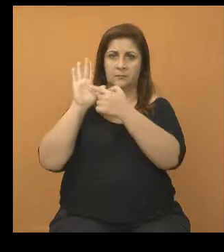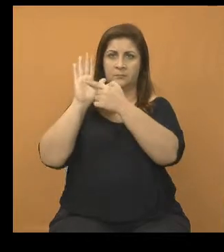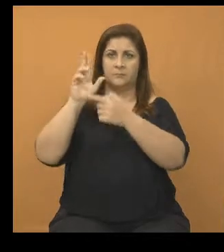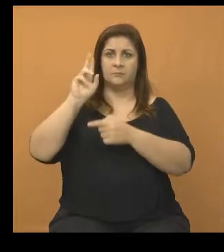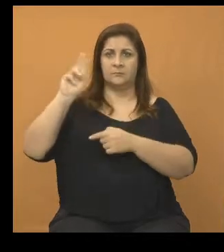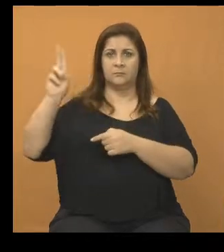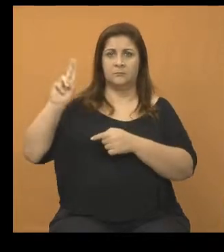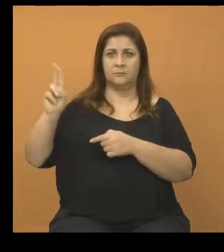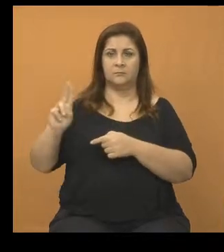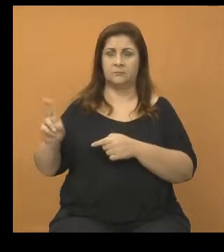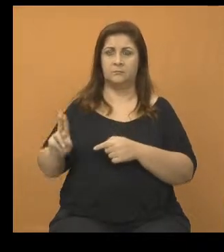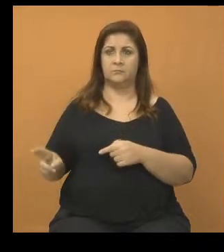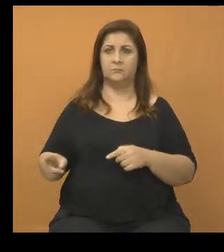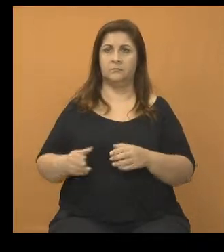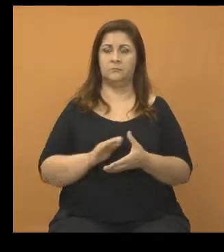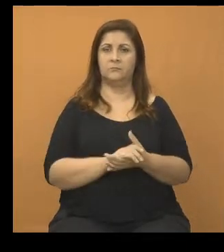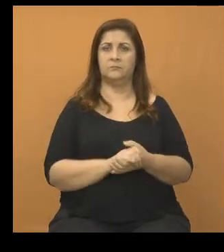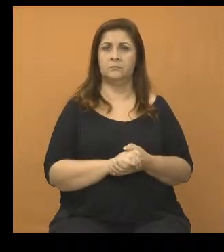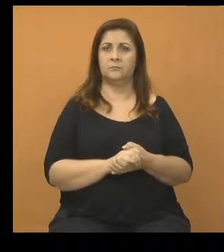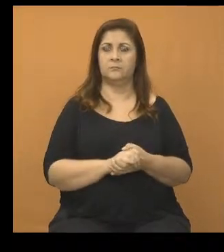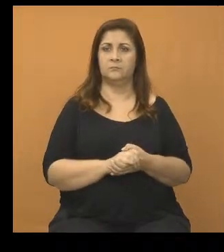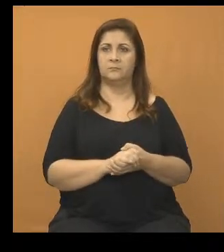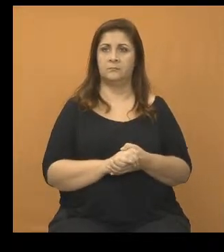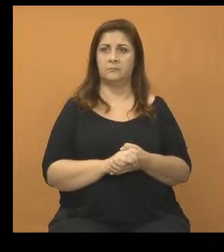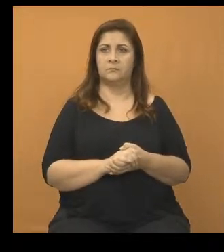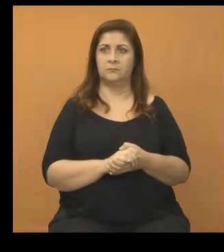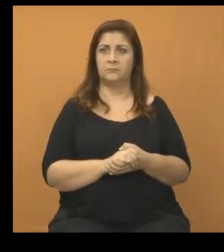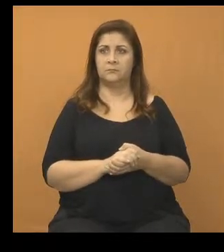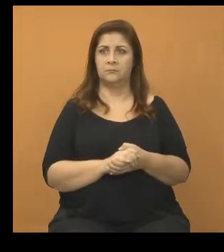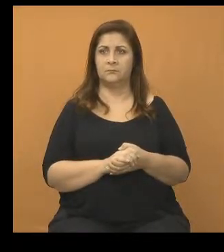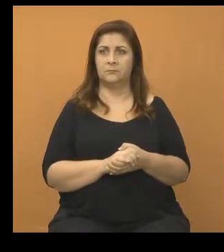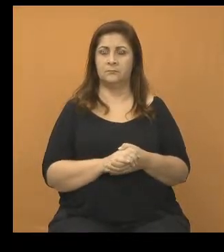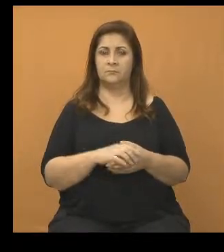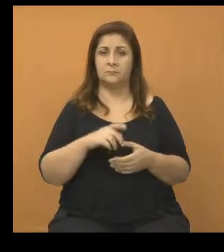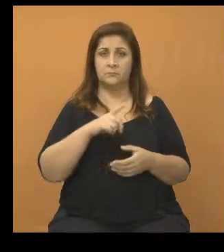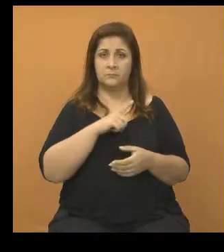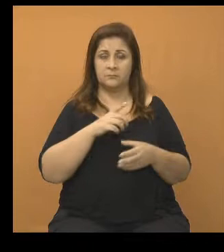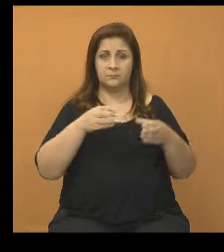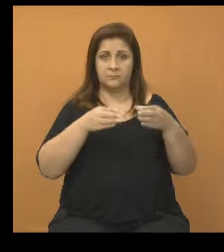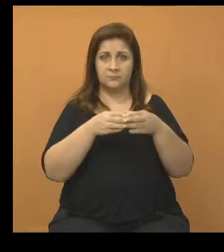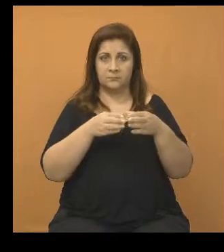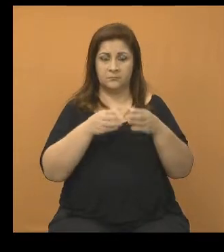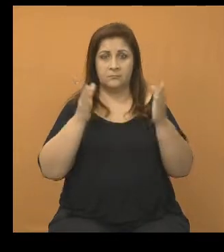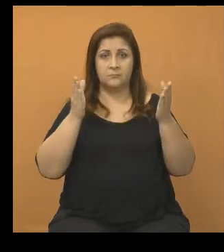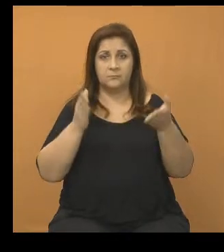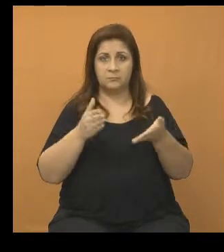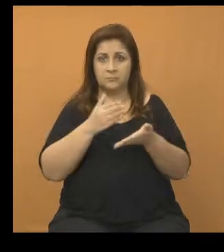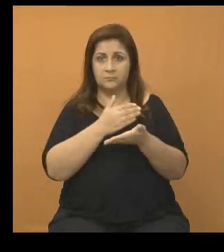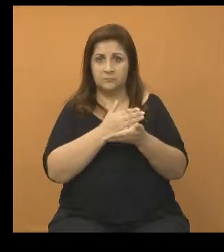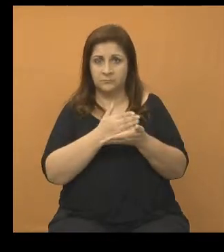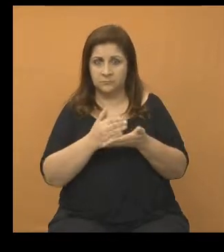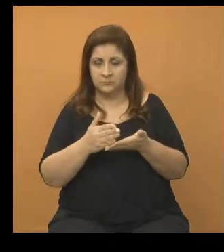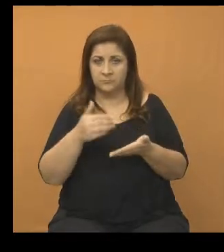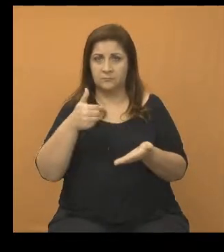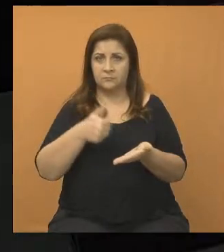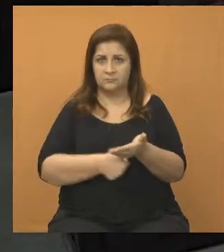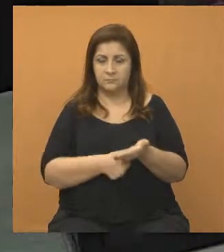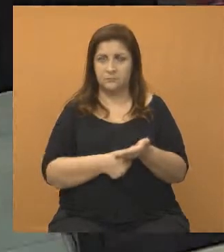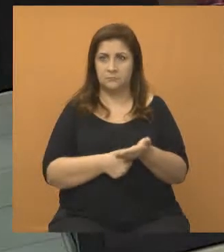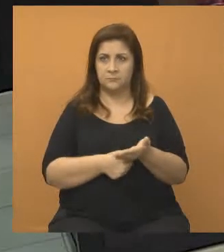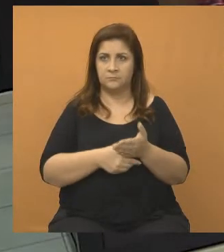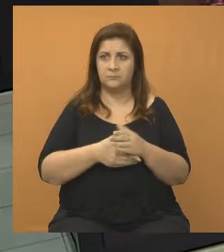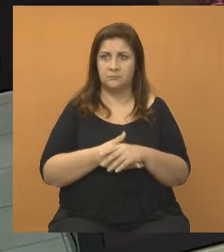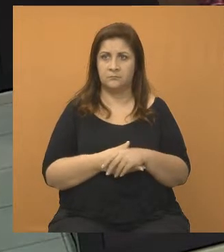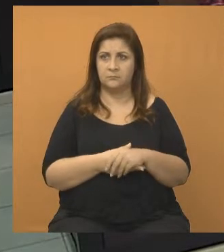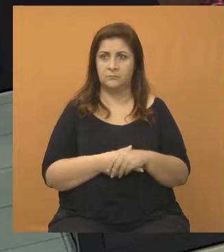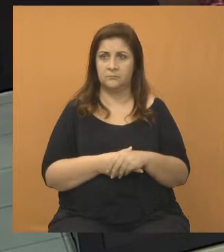Paraíba, né, onde que já se iniciou o projeto. Vereador, alguns bairros já começaram o cadastro, a inscrição, inclusive o Rio Comprido